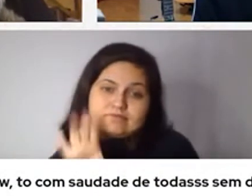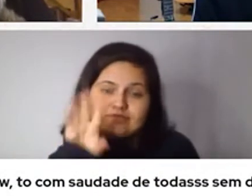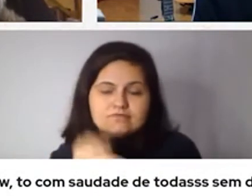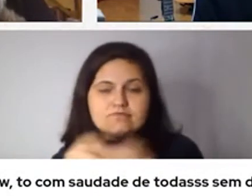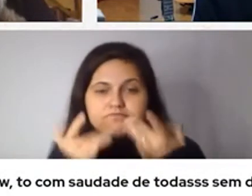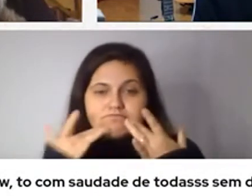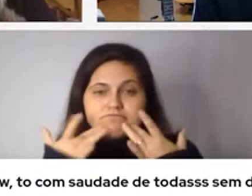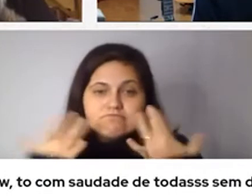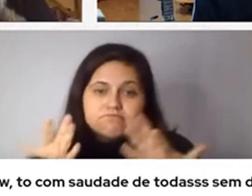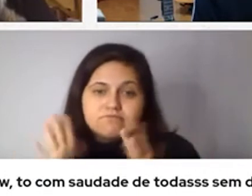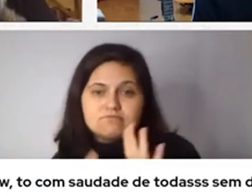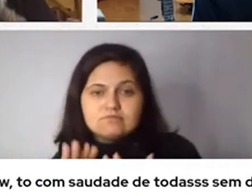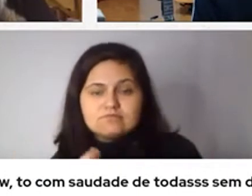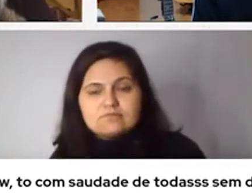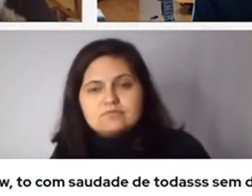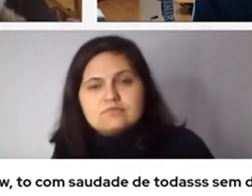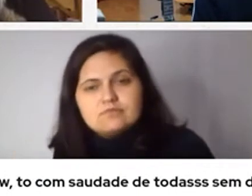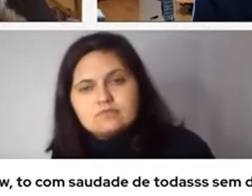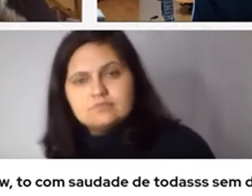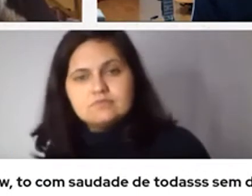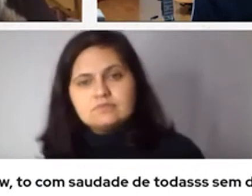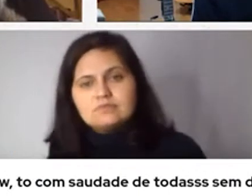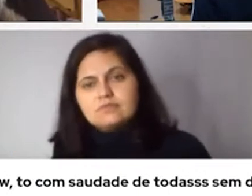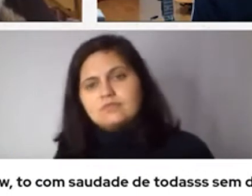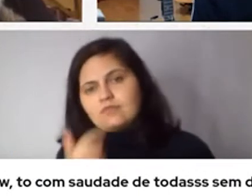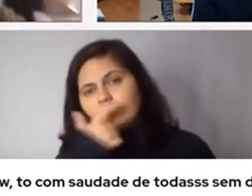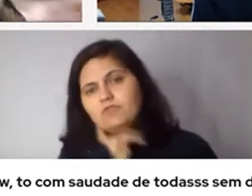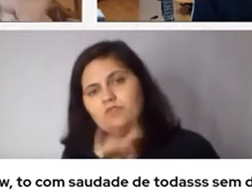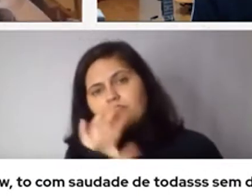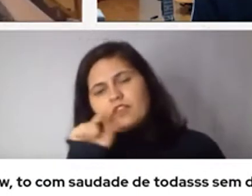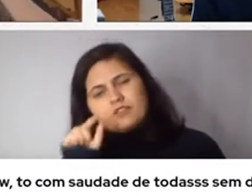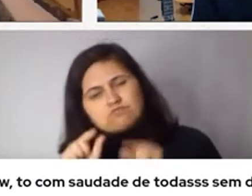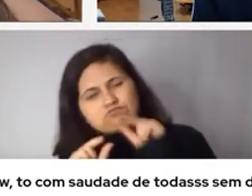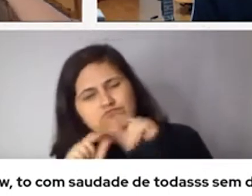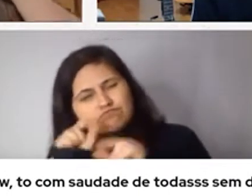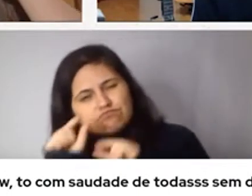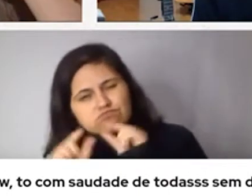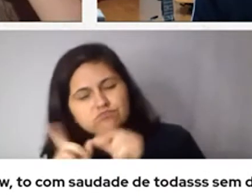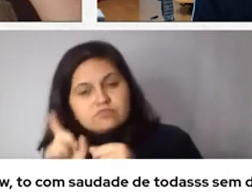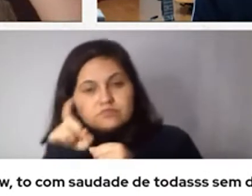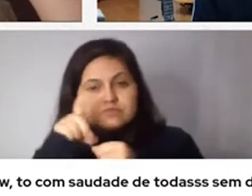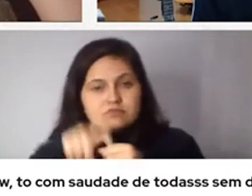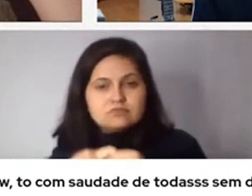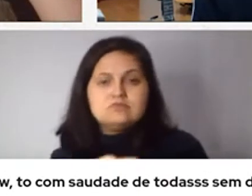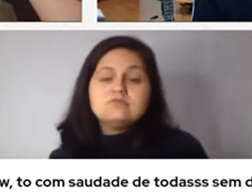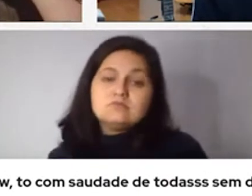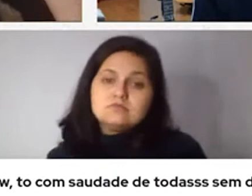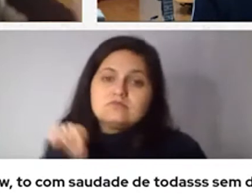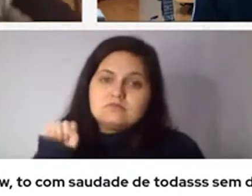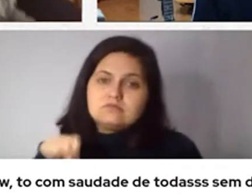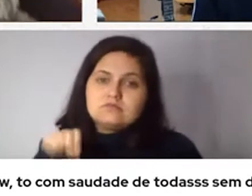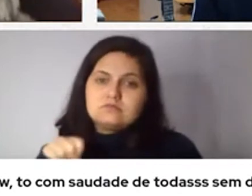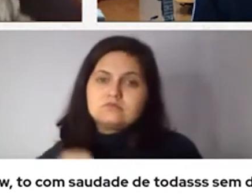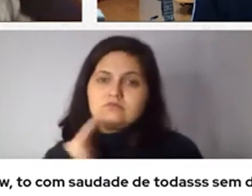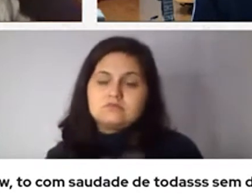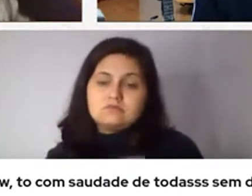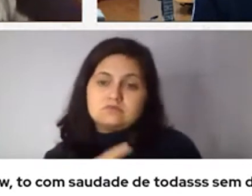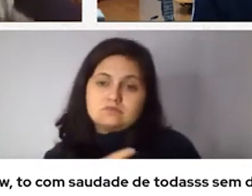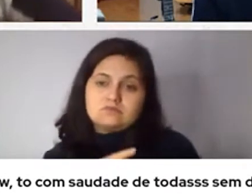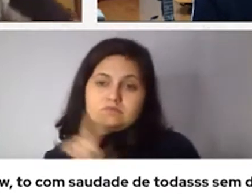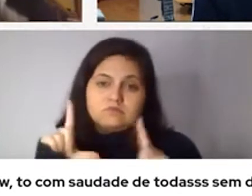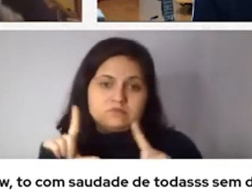né? Eu acho que possa aos pouquinhos voltando. Isso, a gente, se tiver que